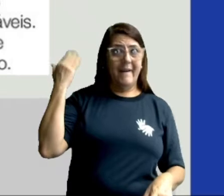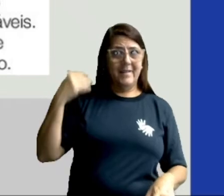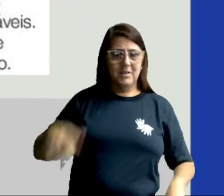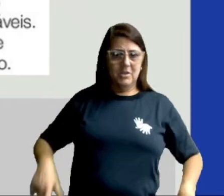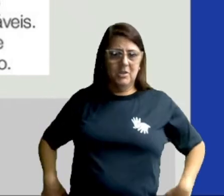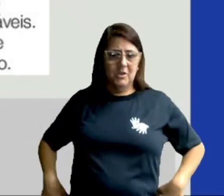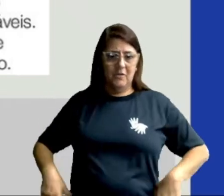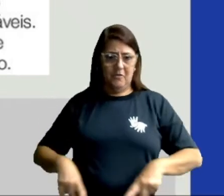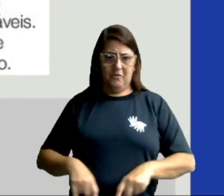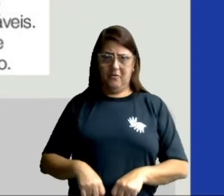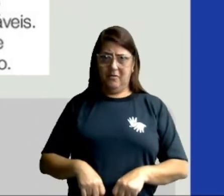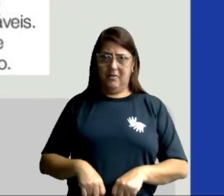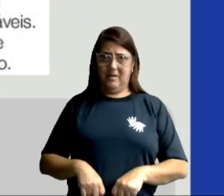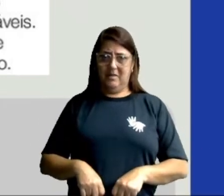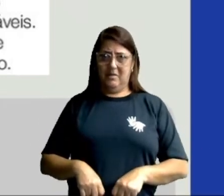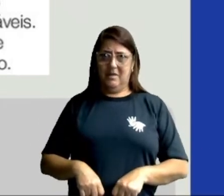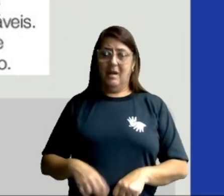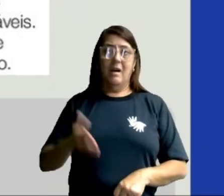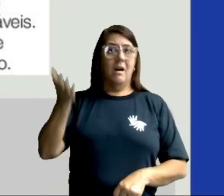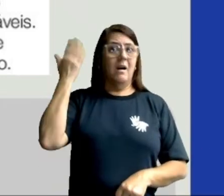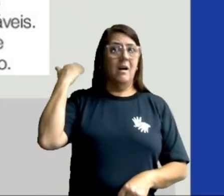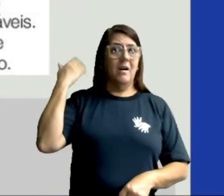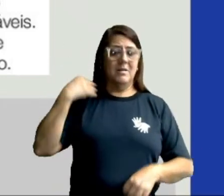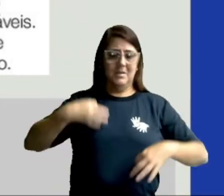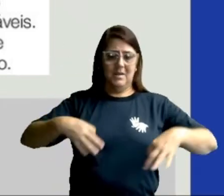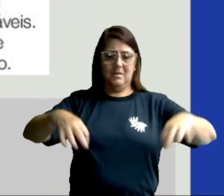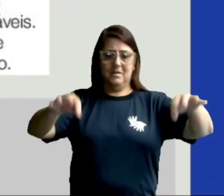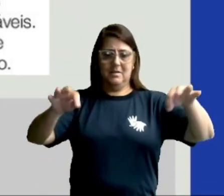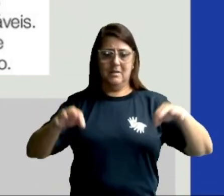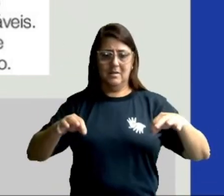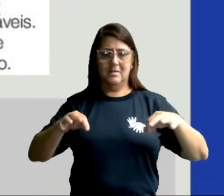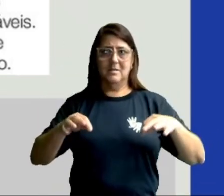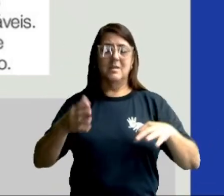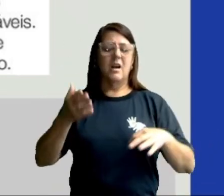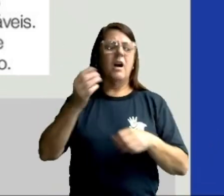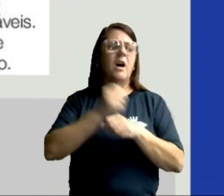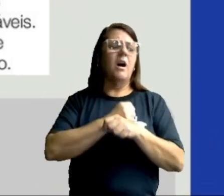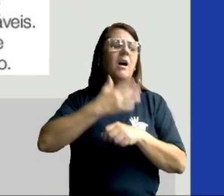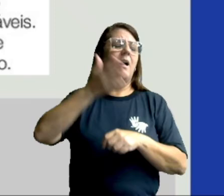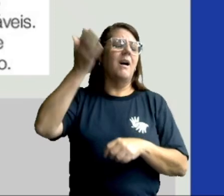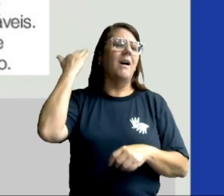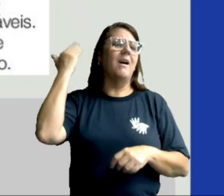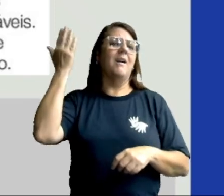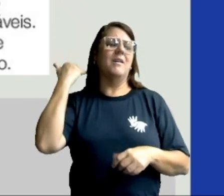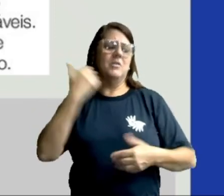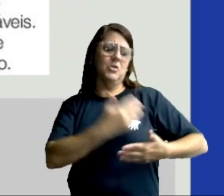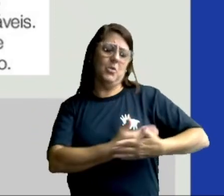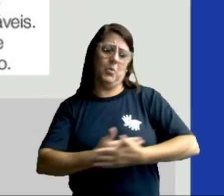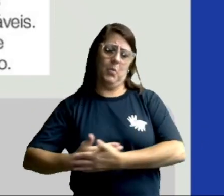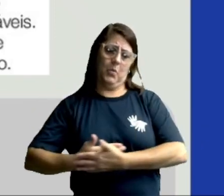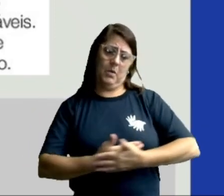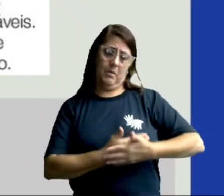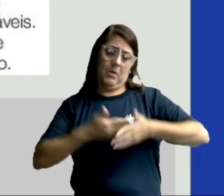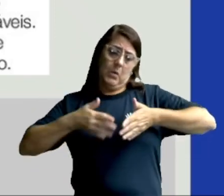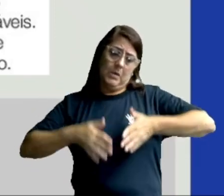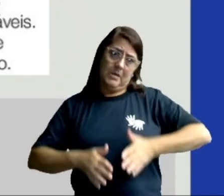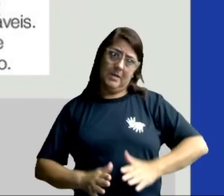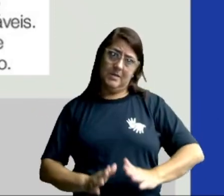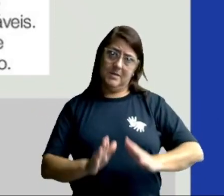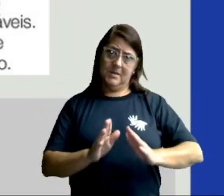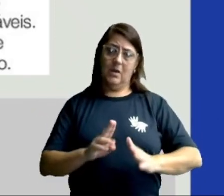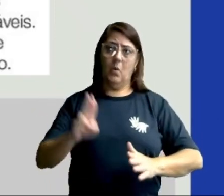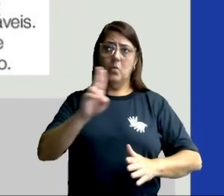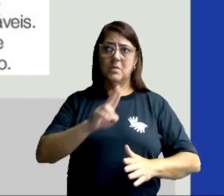à fralda. Não sei se vocês sabiam, né? Mas lá antigamente os bebês eles